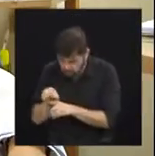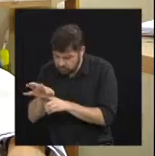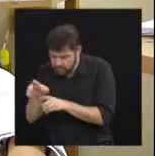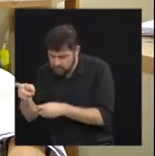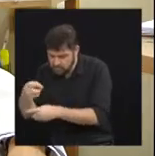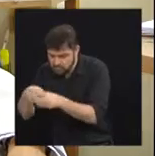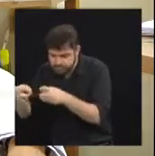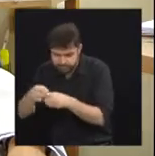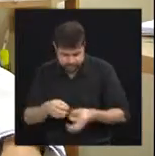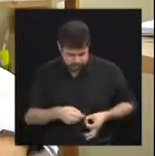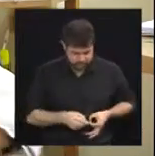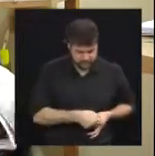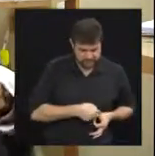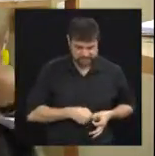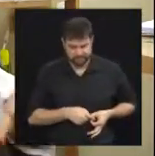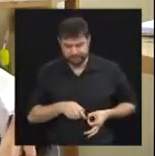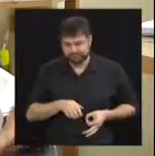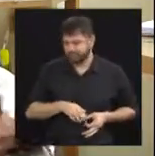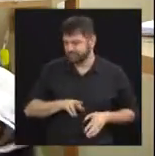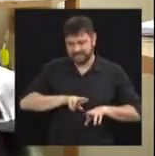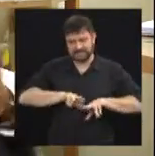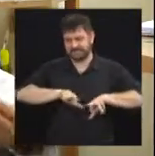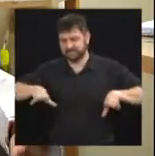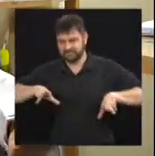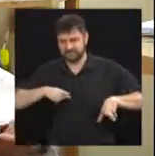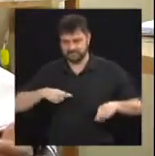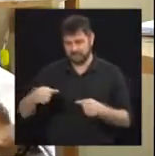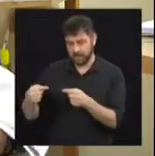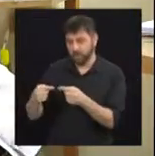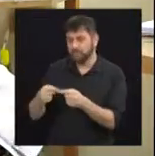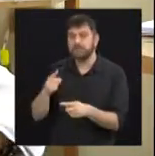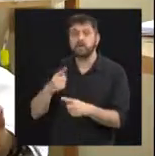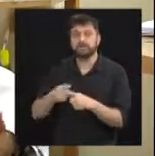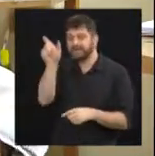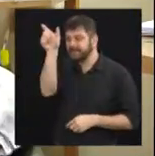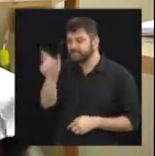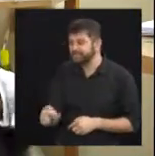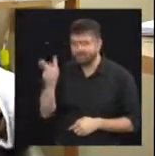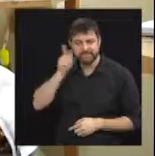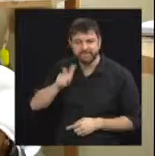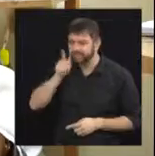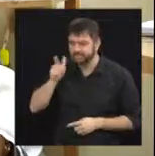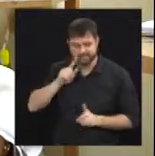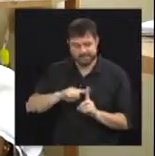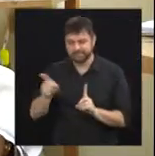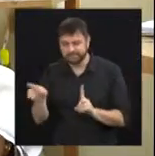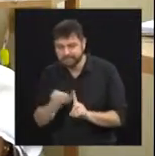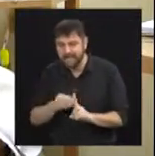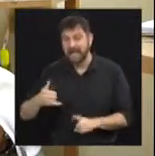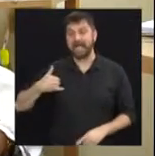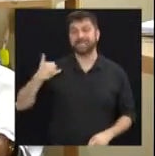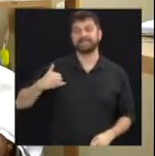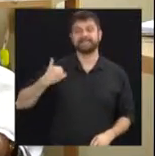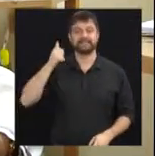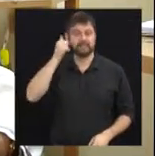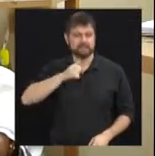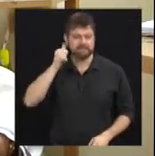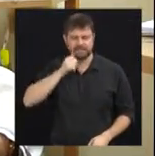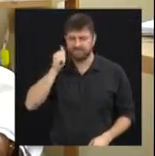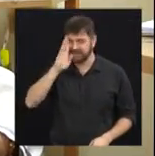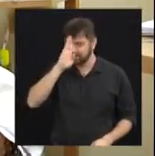muito variável, realmente está muito associado ao fator que levou à infertilidade, à idade da mulher, que é um fator